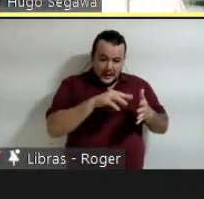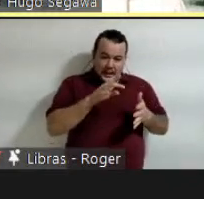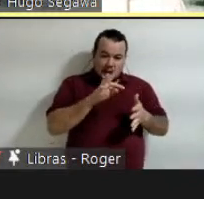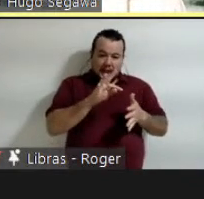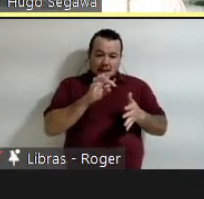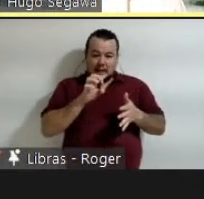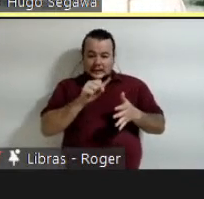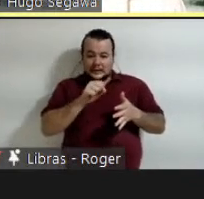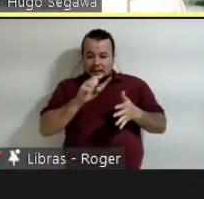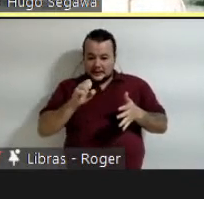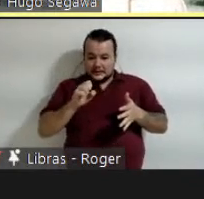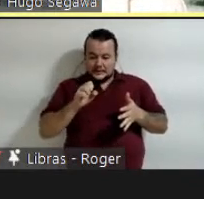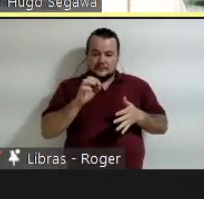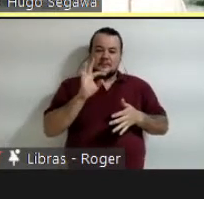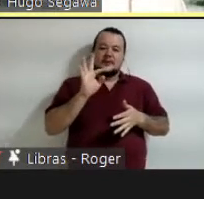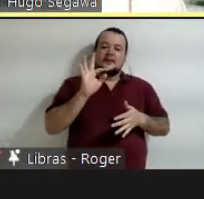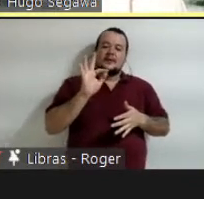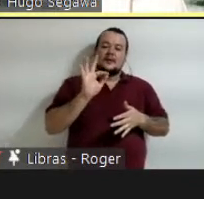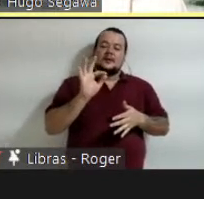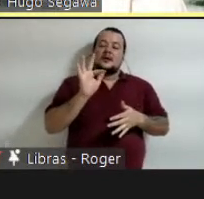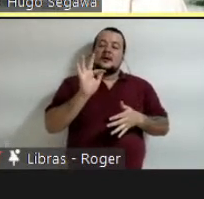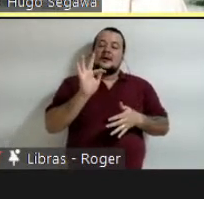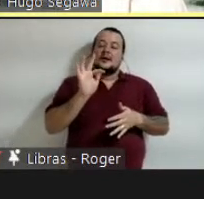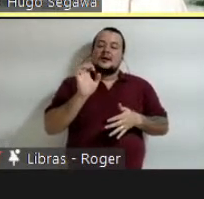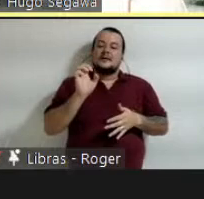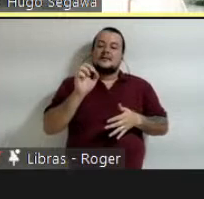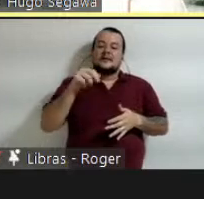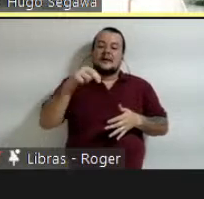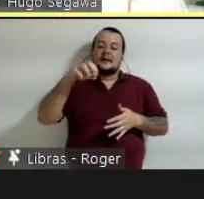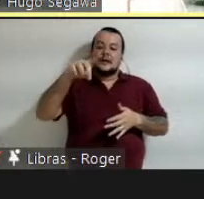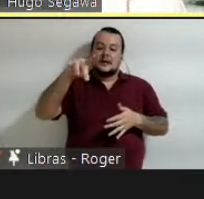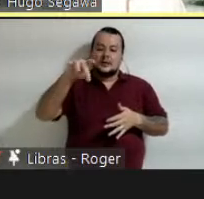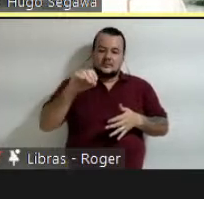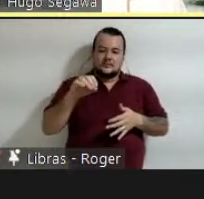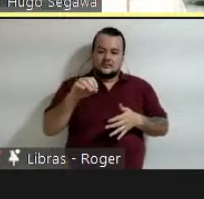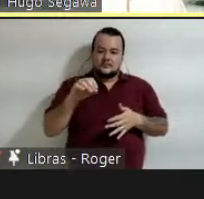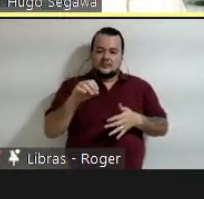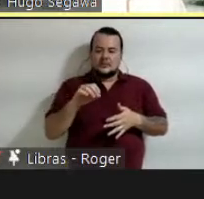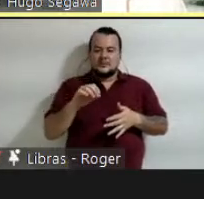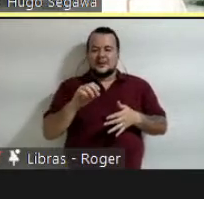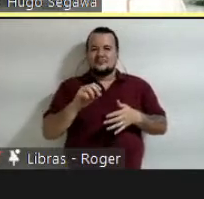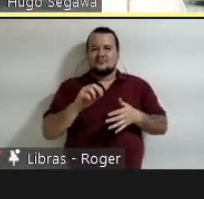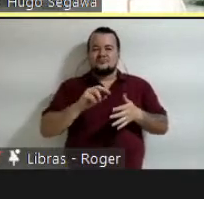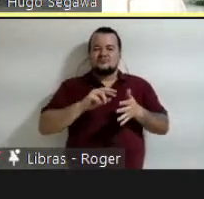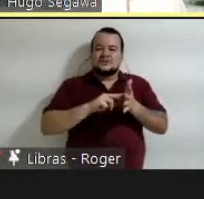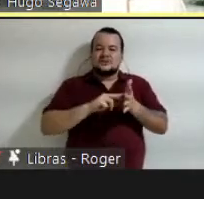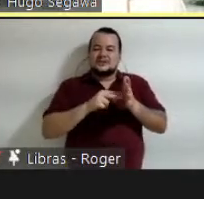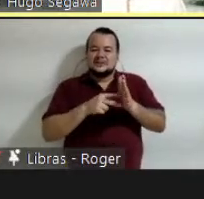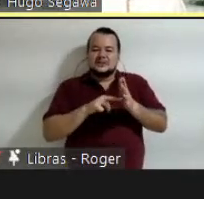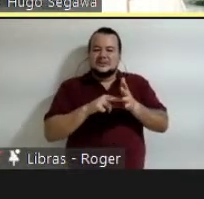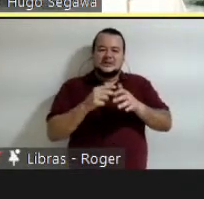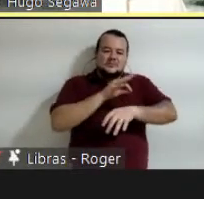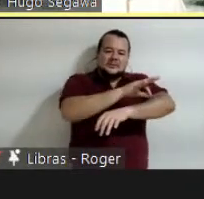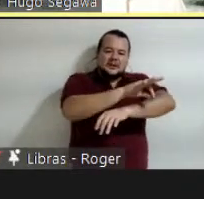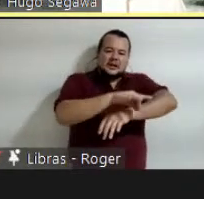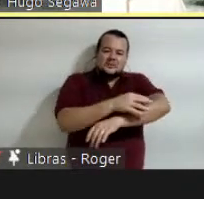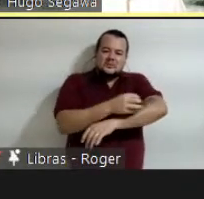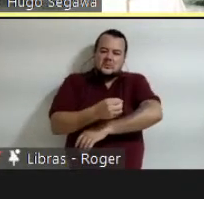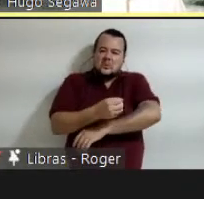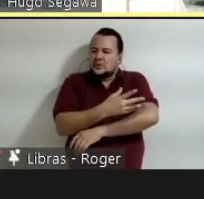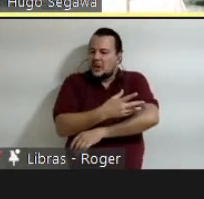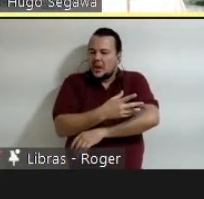dele, essa questão da apropriação desses signos de arquitetura moderna na arquitetura popular, ou na arquitetura anônima,